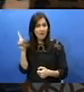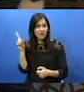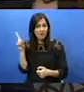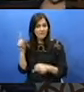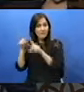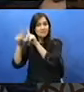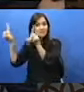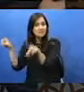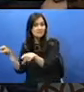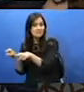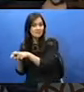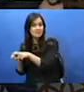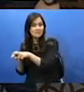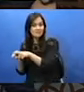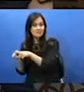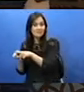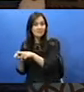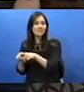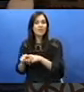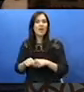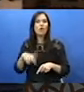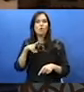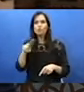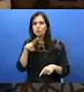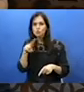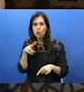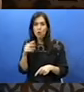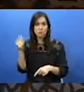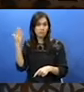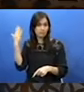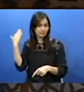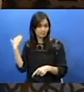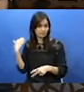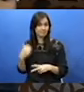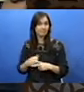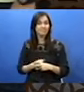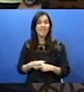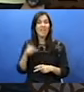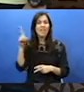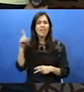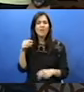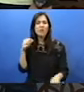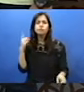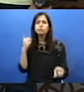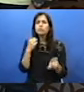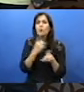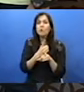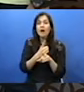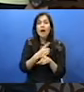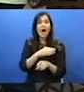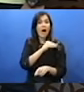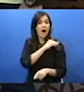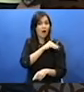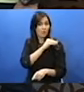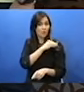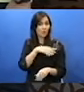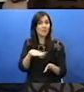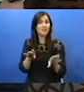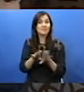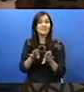DIDI, tá? É um nome estrangeiro. O aparelho é usado para detectar a presença de álcool e drogas no sangue